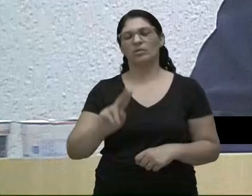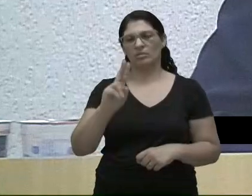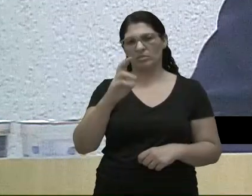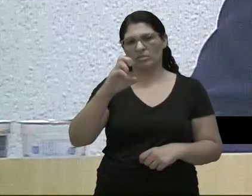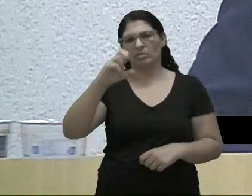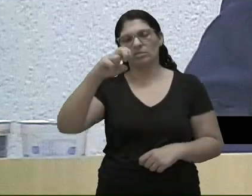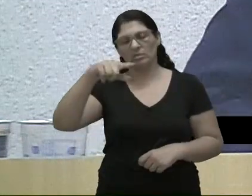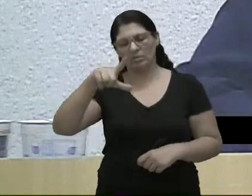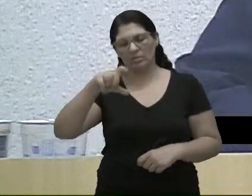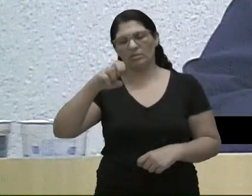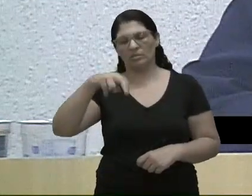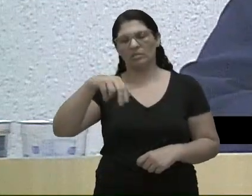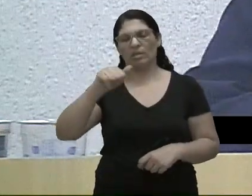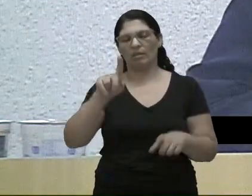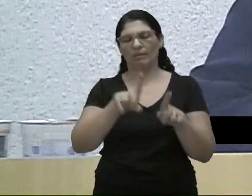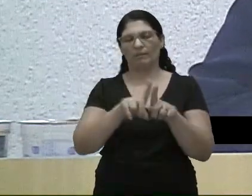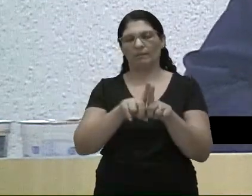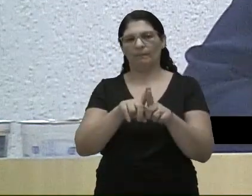Santa Helena.